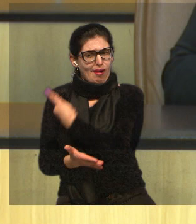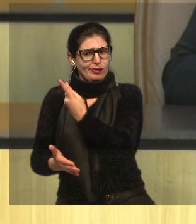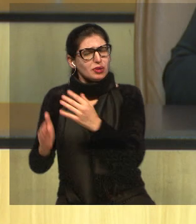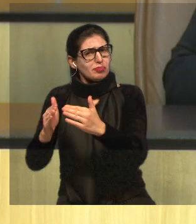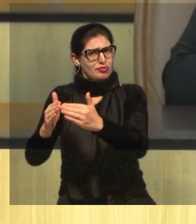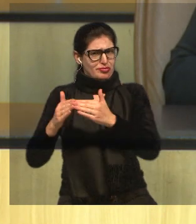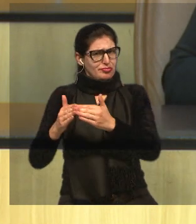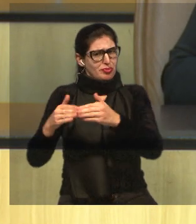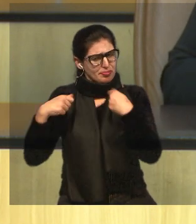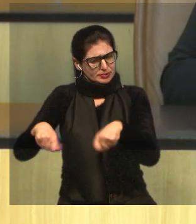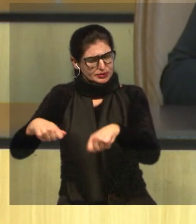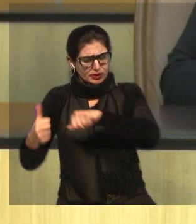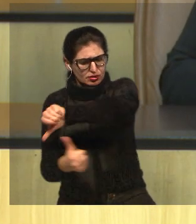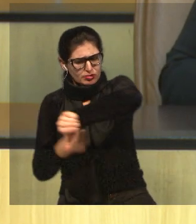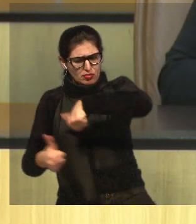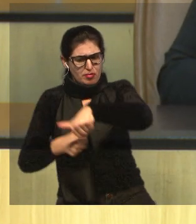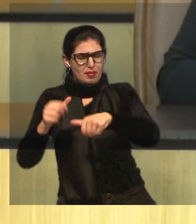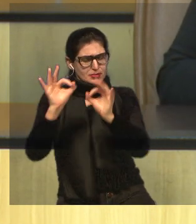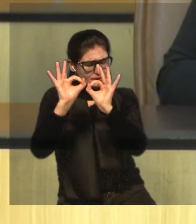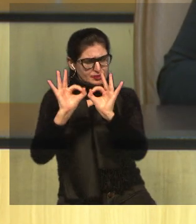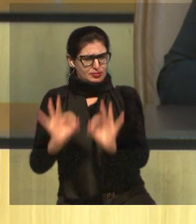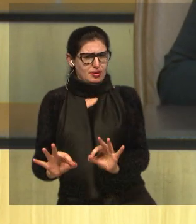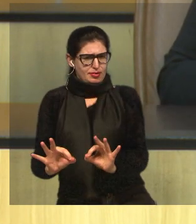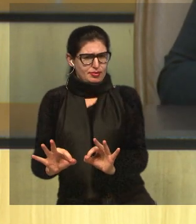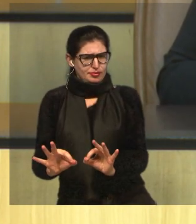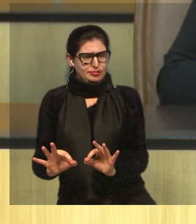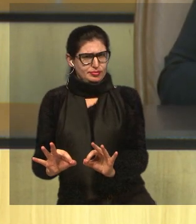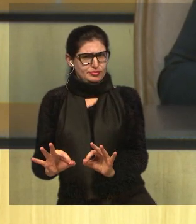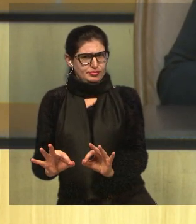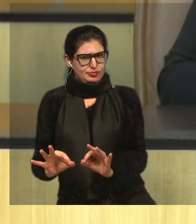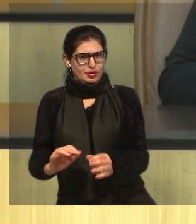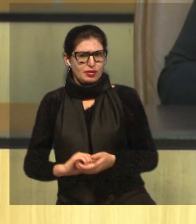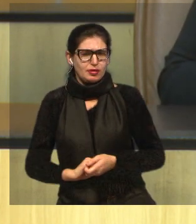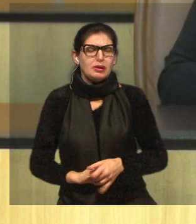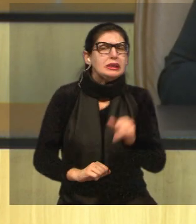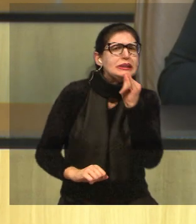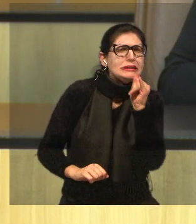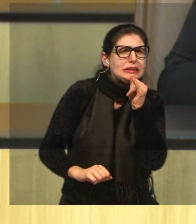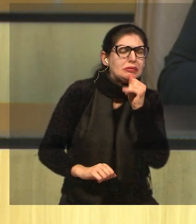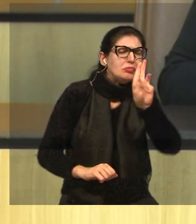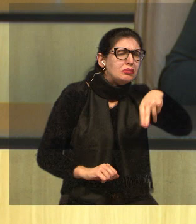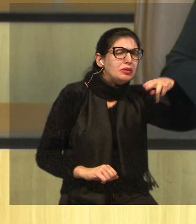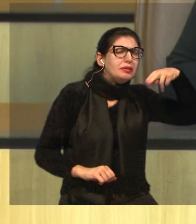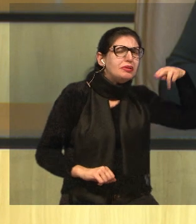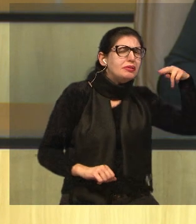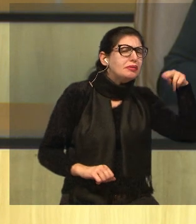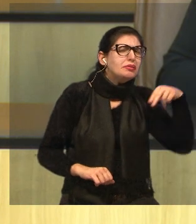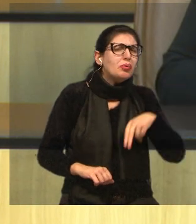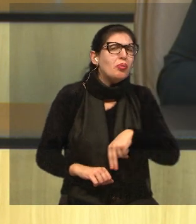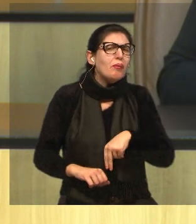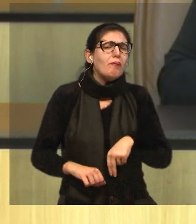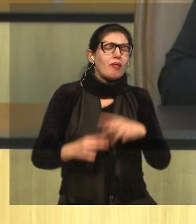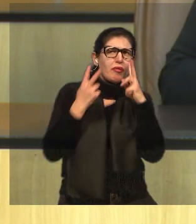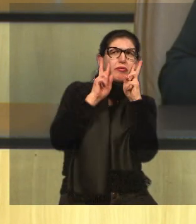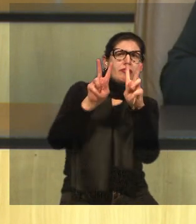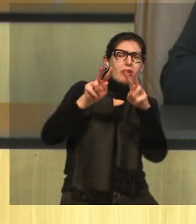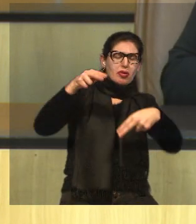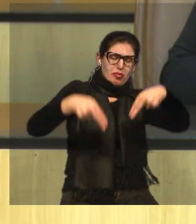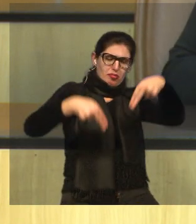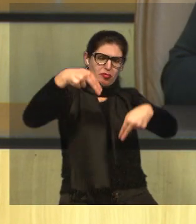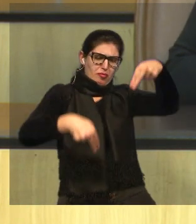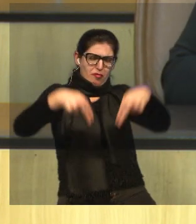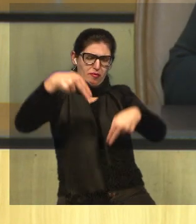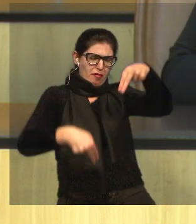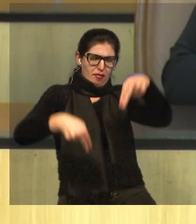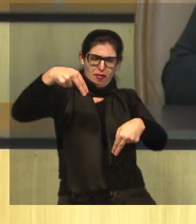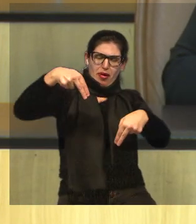os atores principais. Ninguém vê uma novela sem um filme, sem identificar